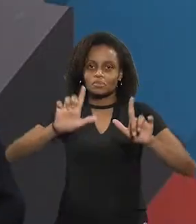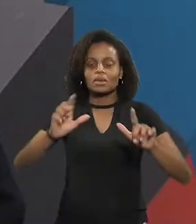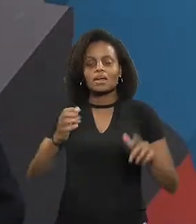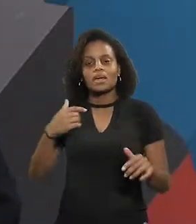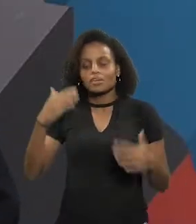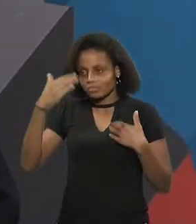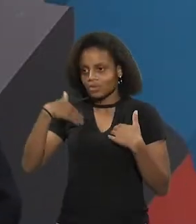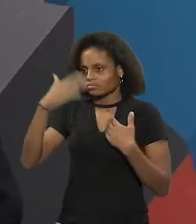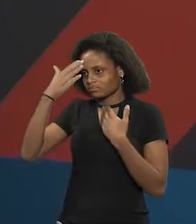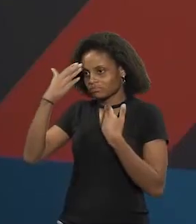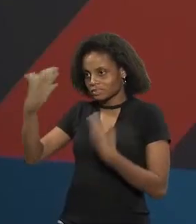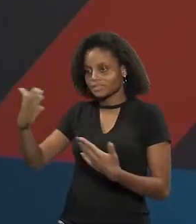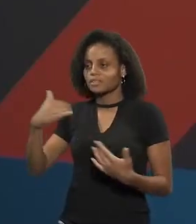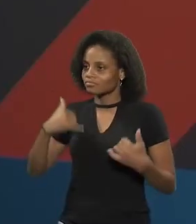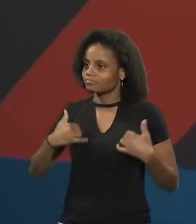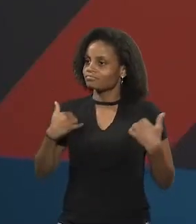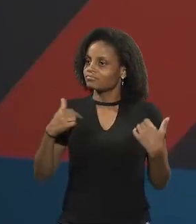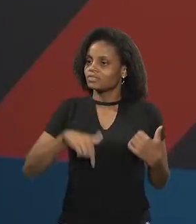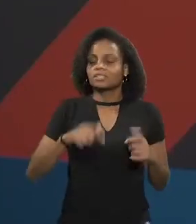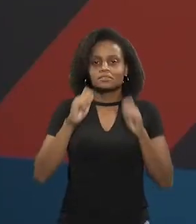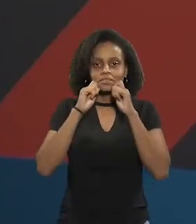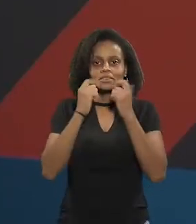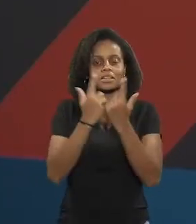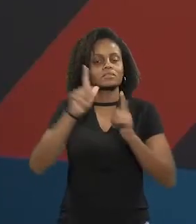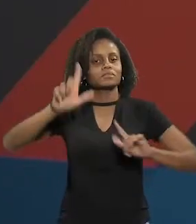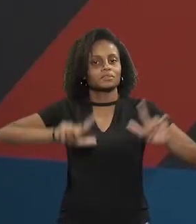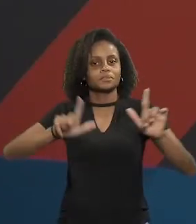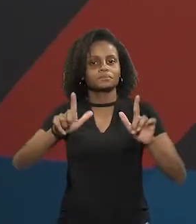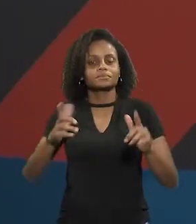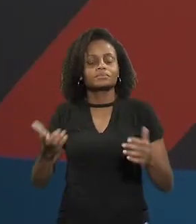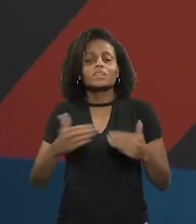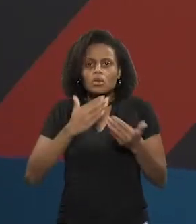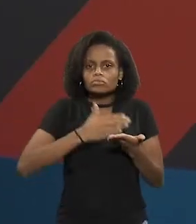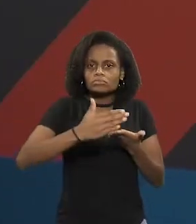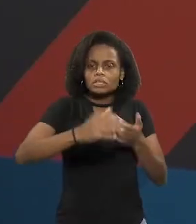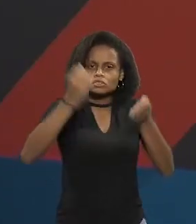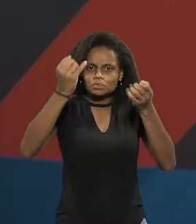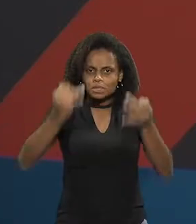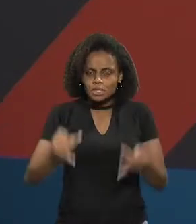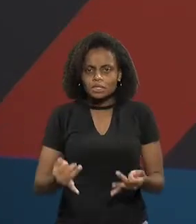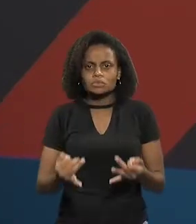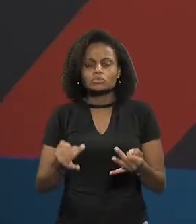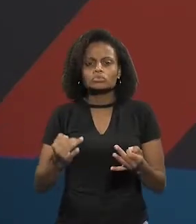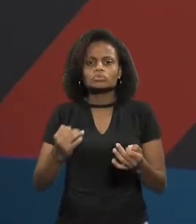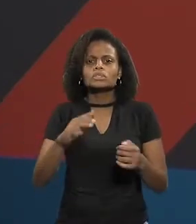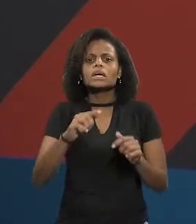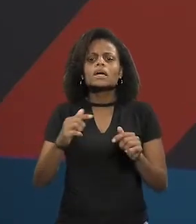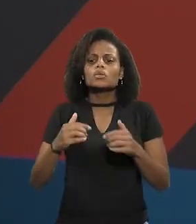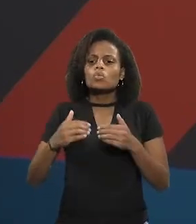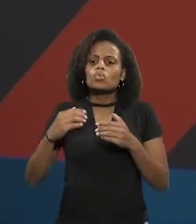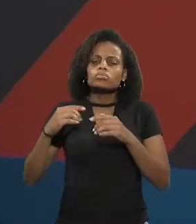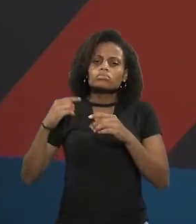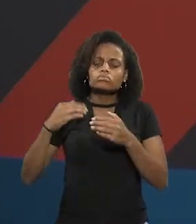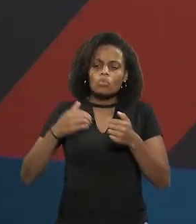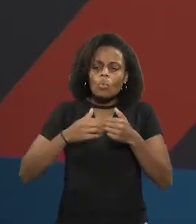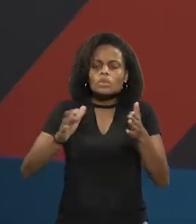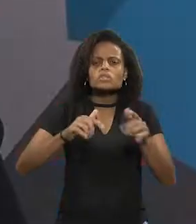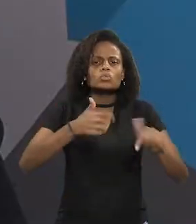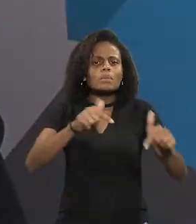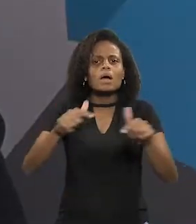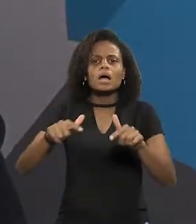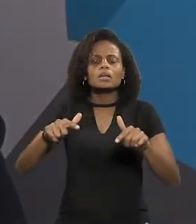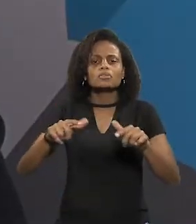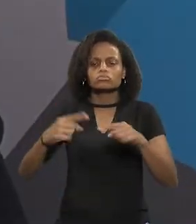honra estar aqui na TV Alerj. Deputado, eu queria que o senhor começasse contando para a gente um pouquinho do início da sua trajetória na